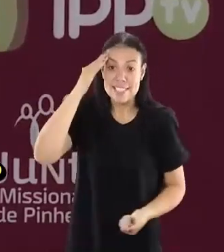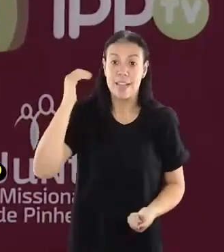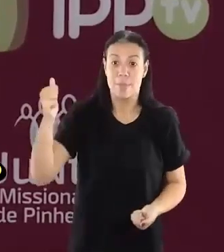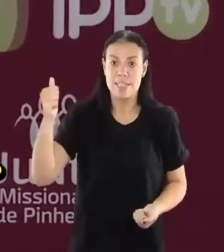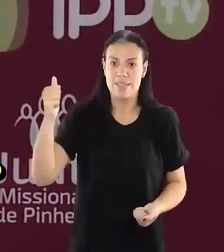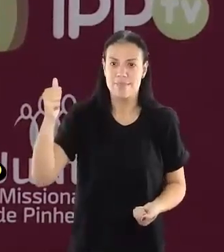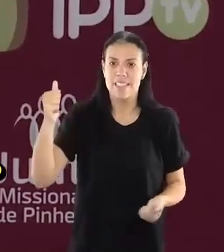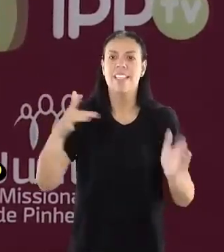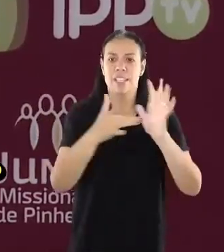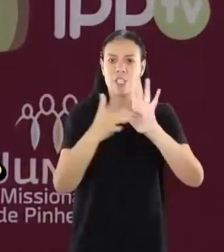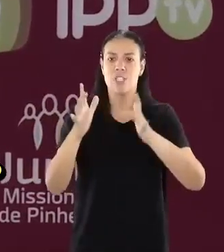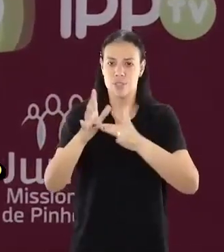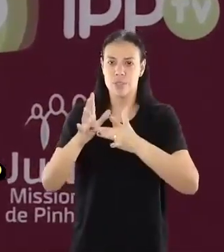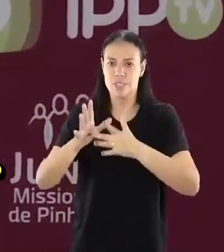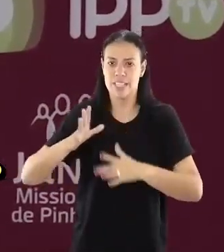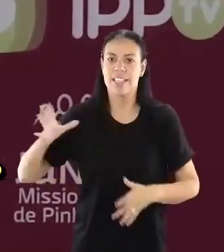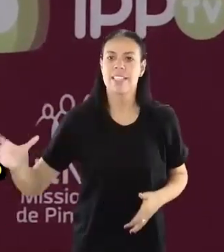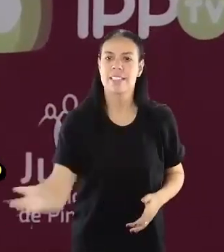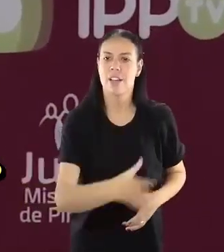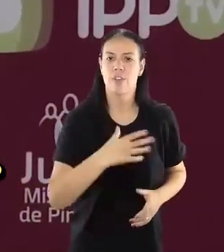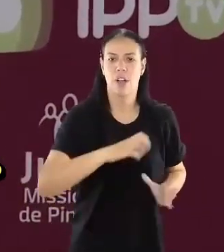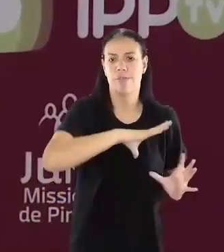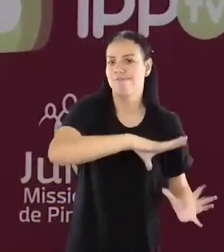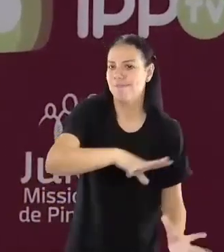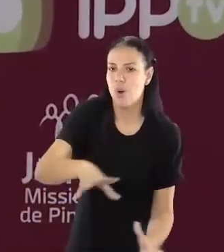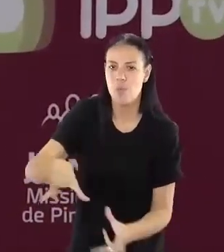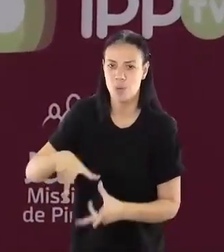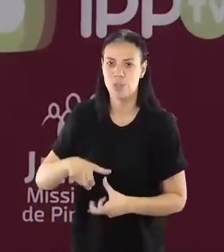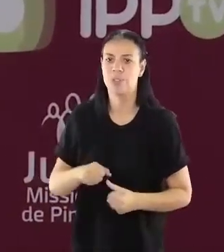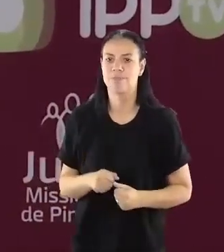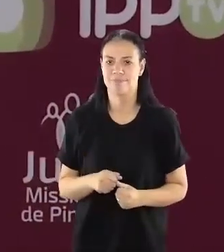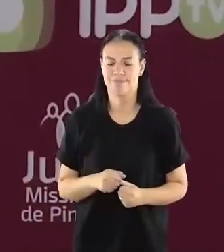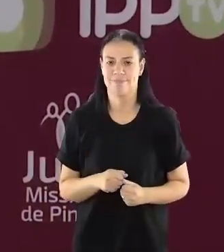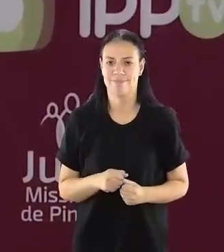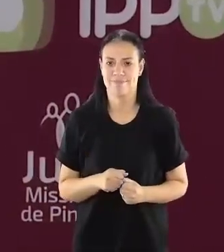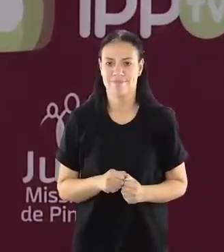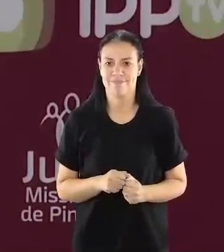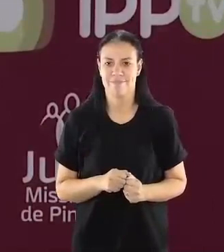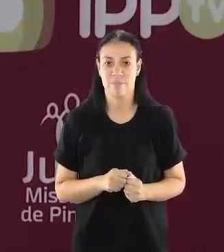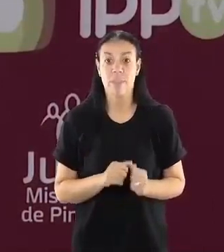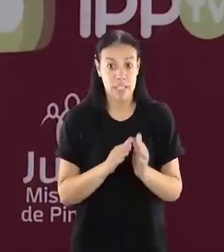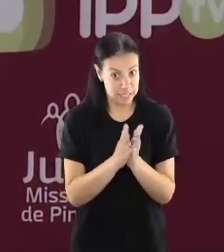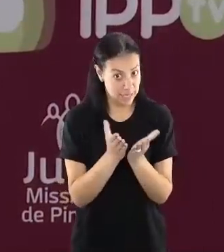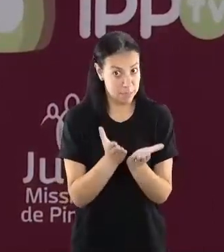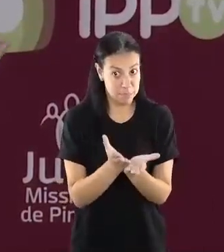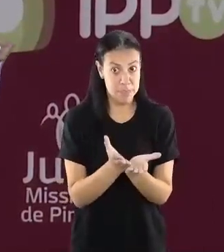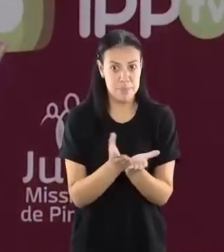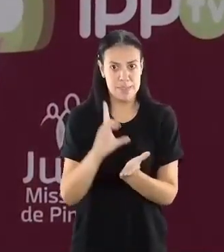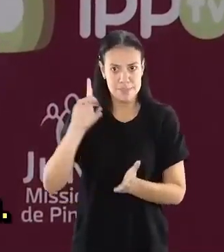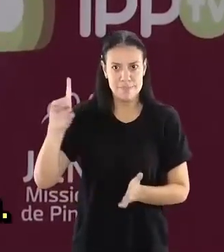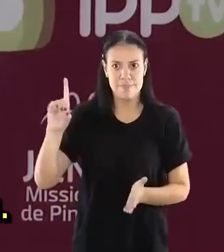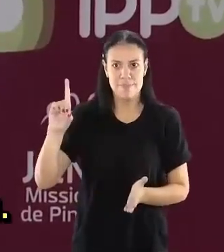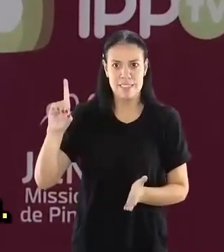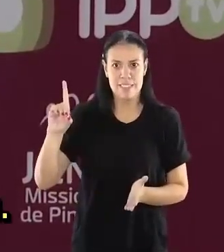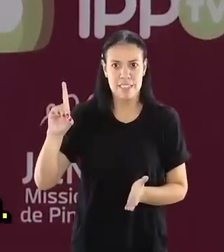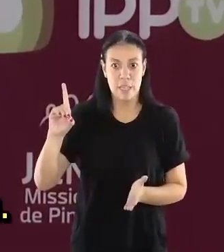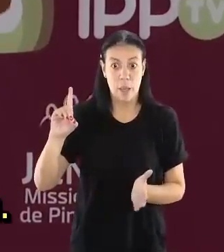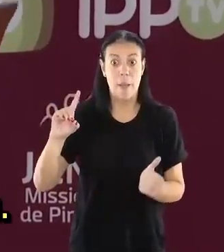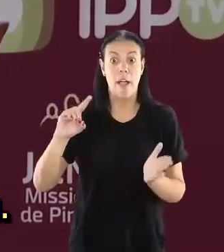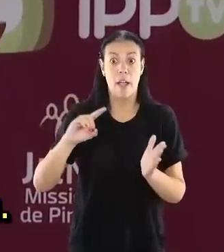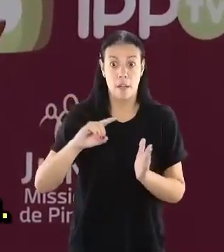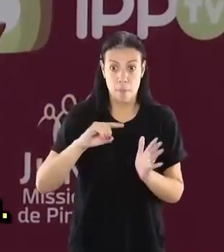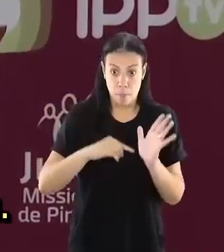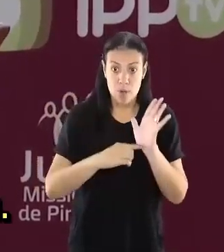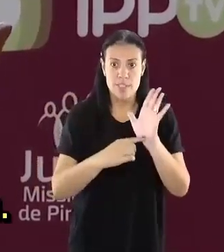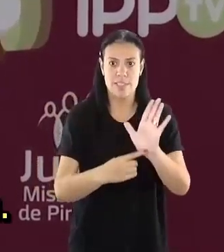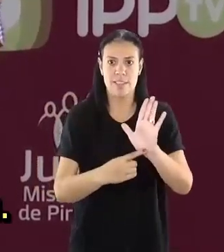sua vida em resgate do seu povo. E diz a Bíblia que, advertidos por orientação